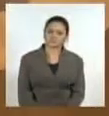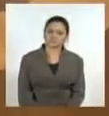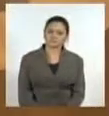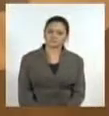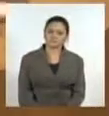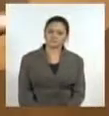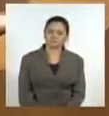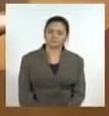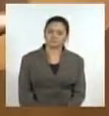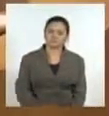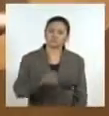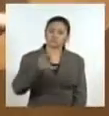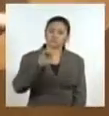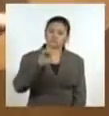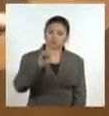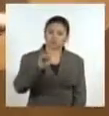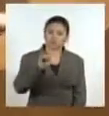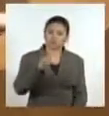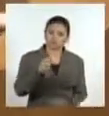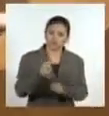mais ou menos 9 anos,